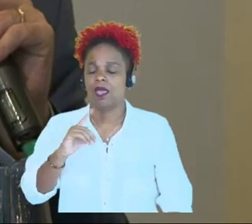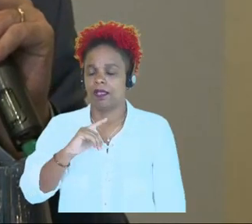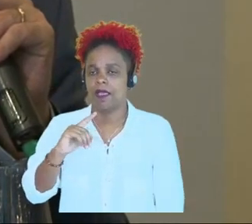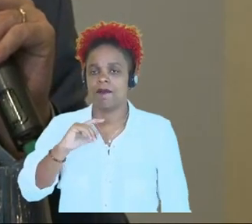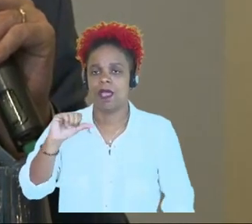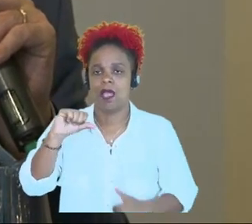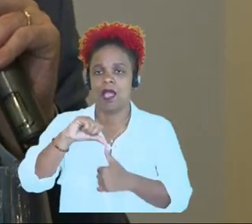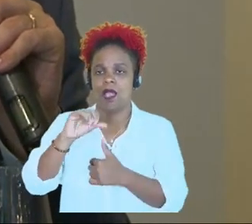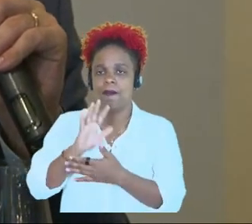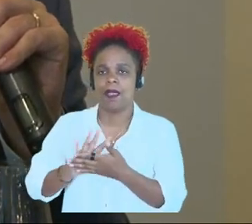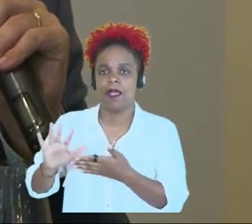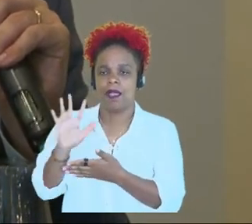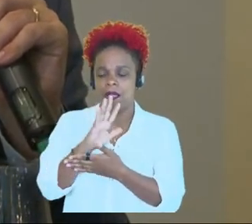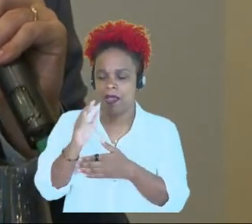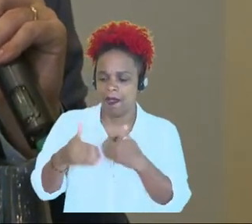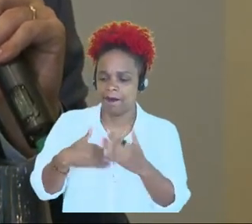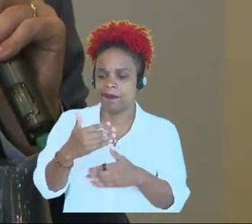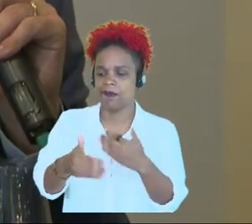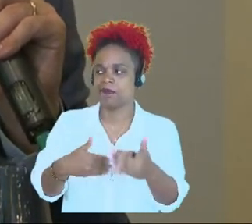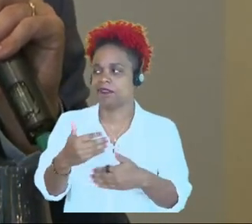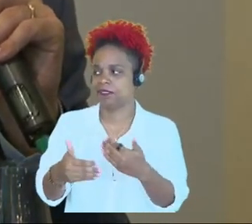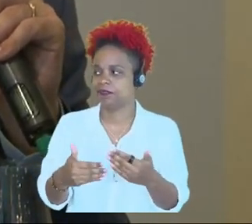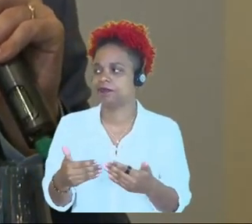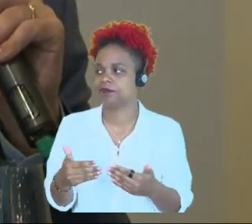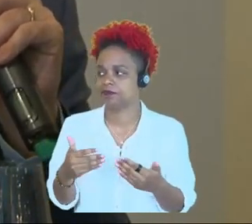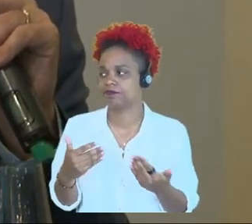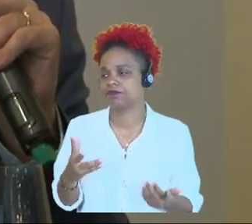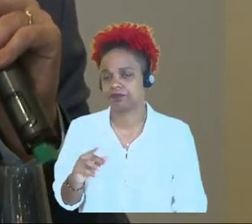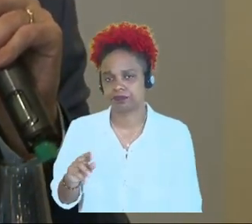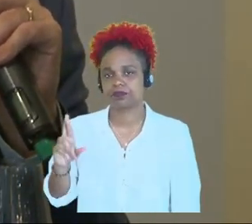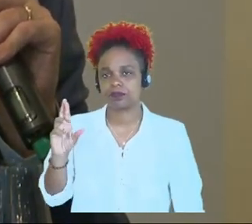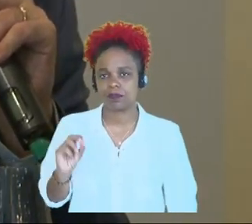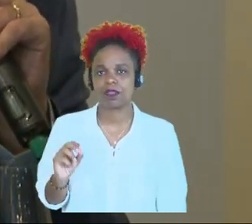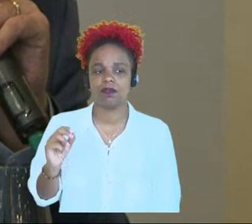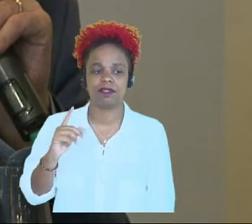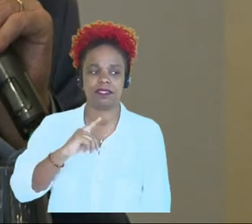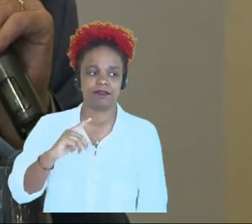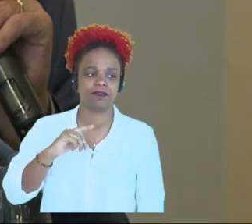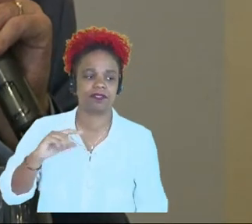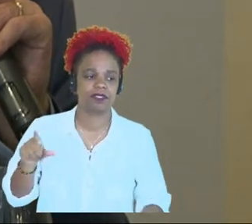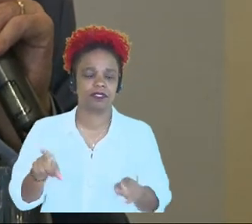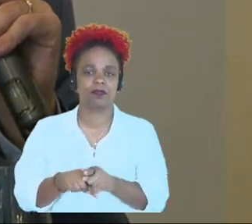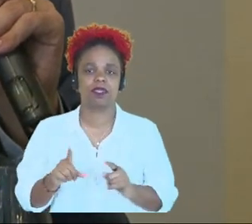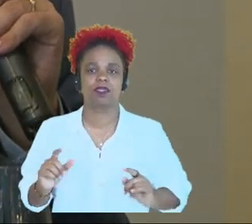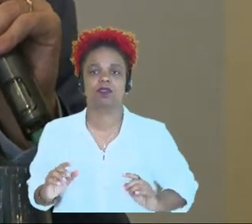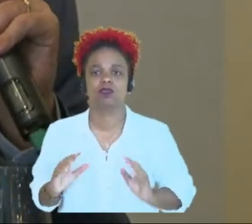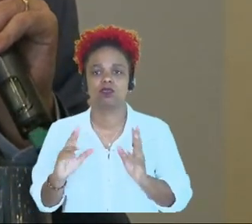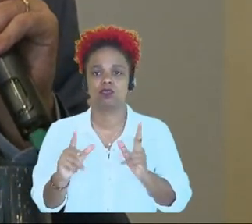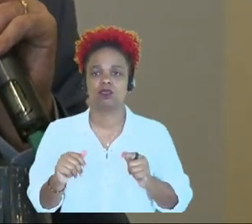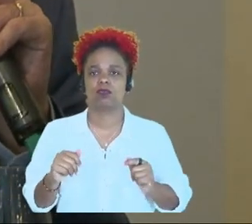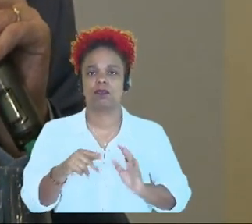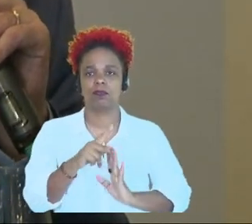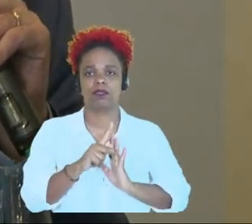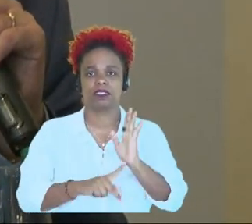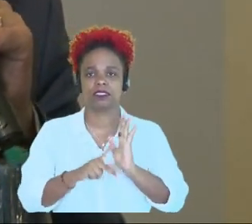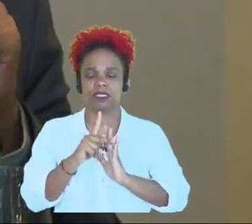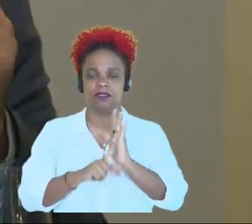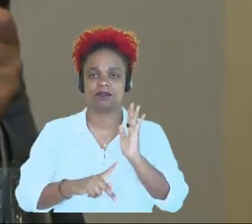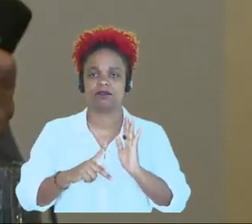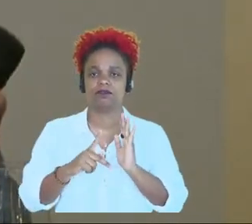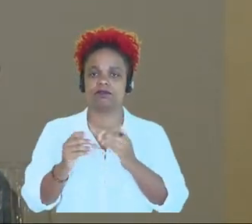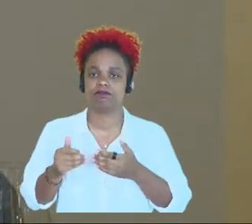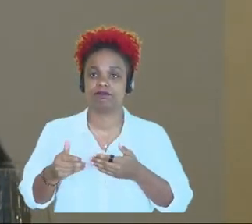latino-americana. Eu acho que é esse caminho que ele vai ter que investir e, claro, disso se viabiliza todo e qualquer projeto de integração regional daqui para